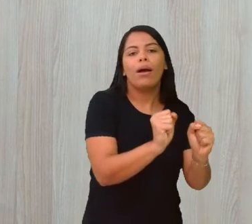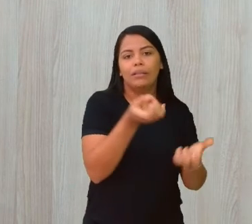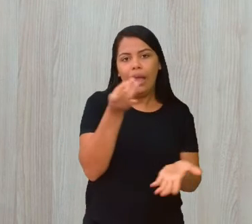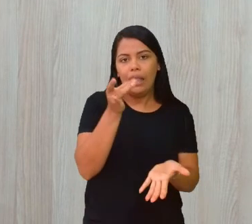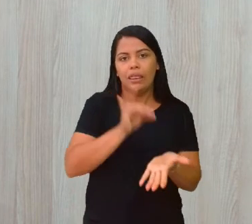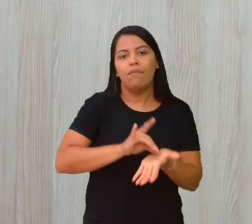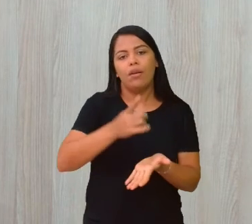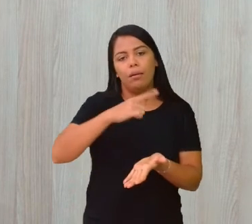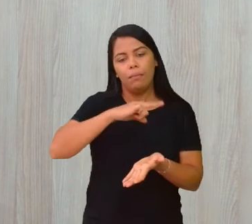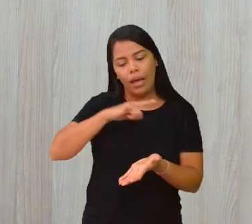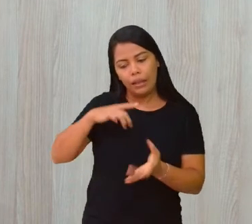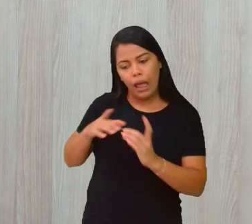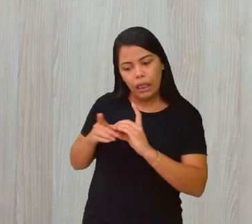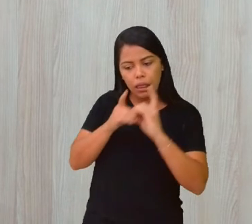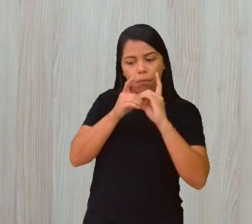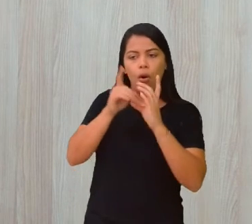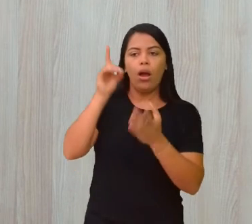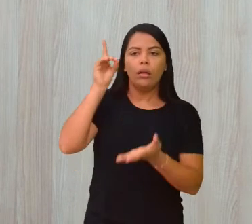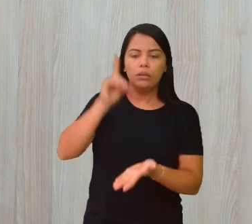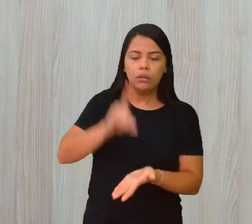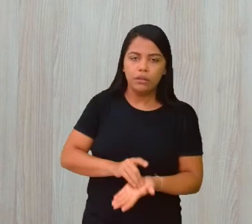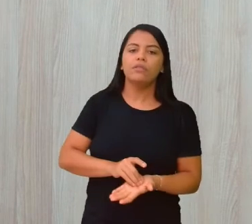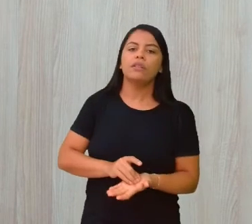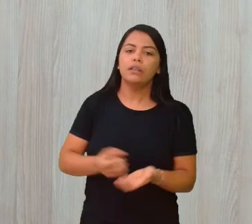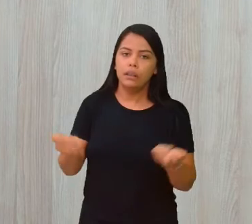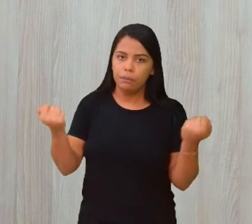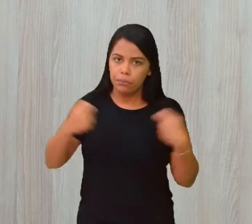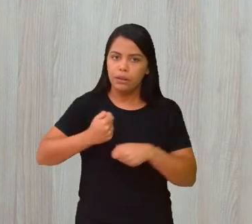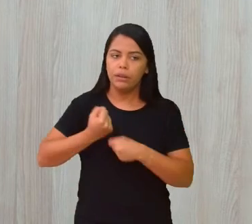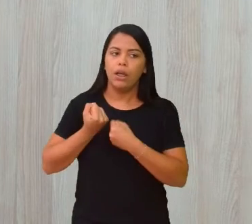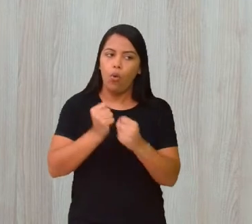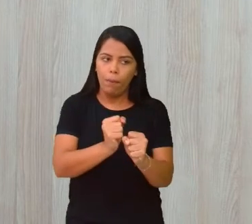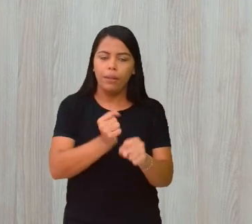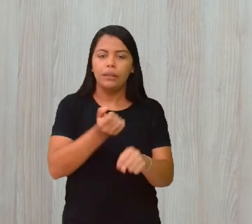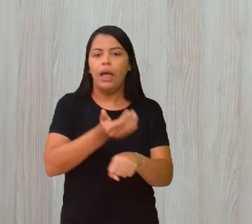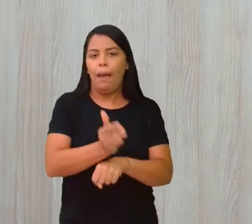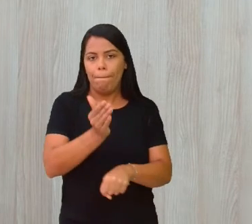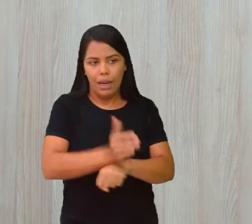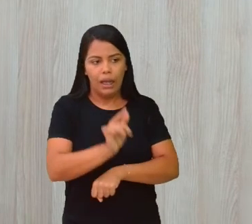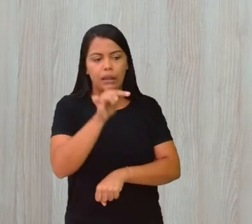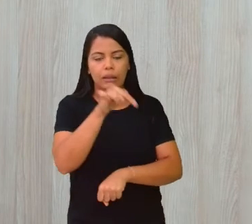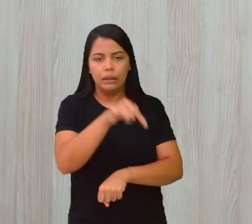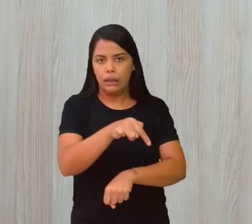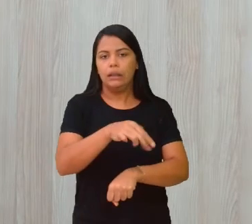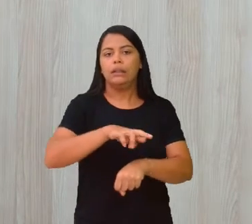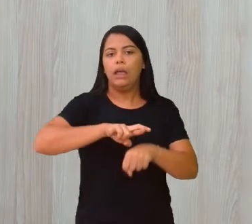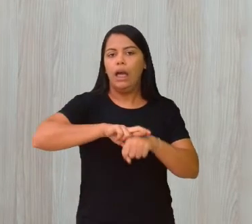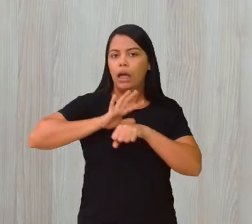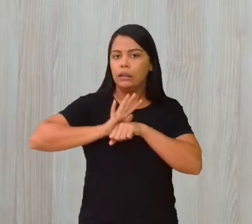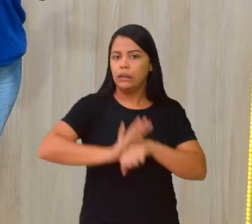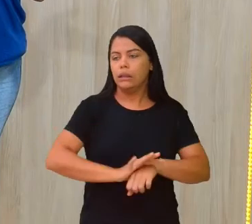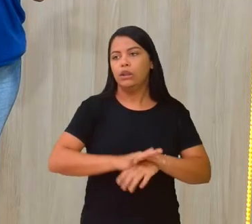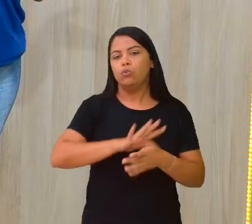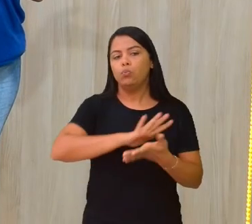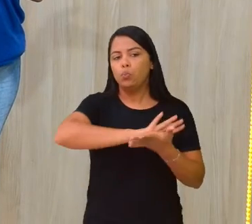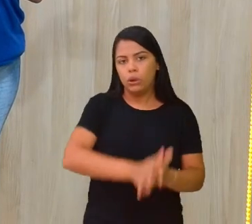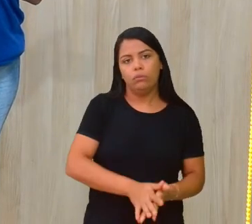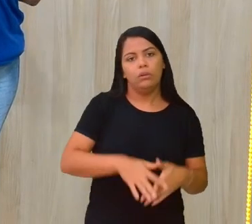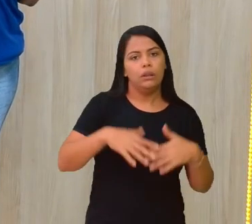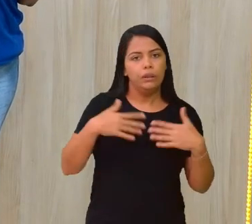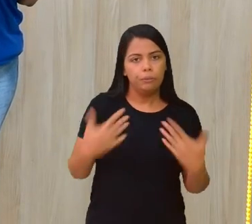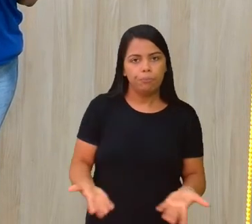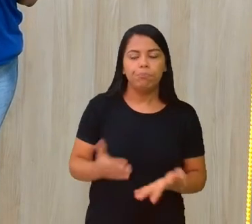viver numa democracia de fato, a gente precisa combater esse tipo de prática que não cabe mais. E por causa desse tipo de